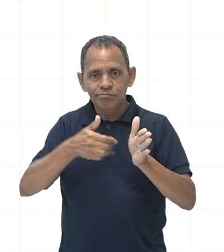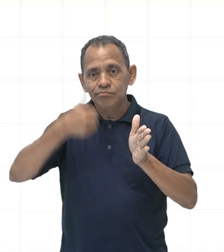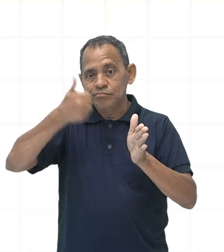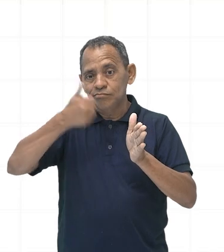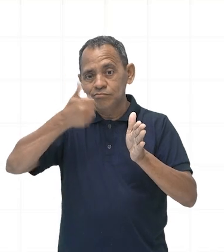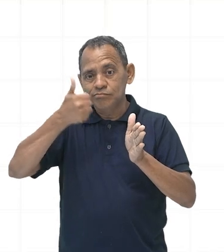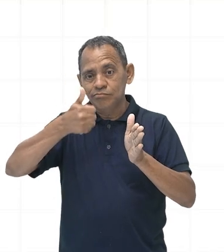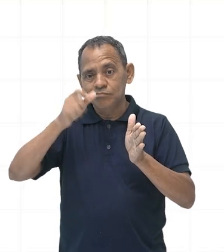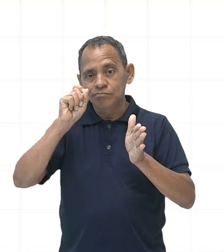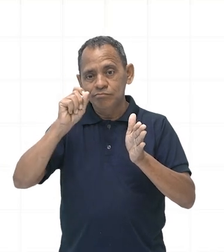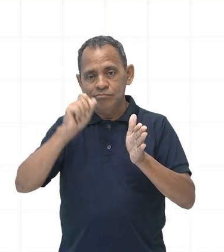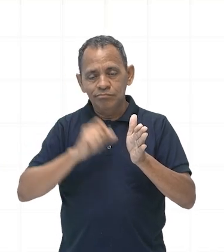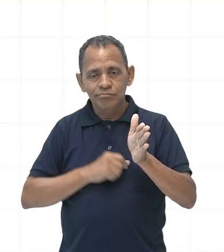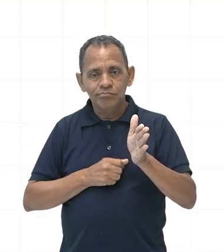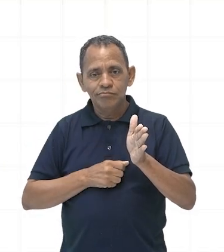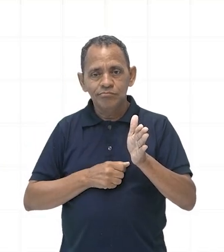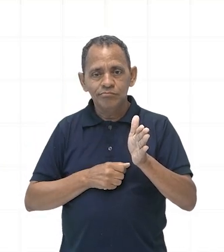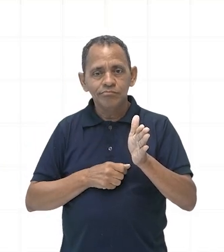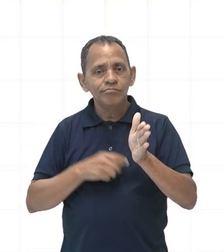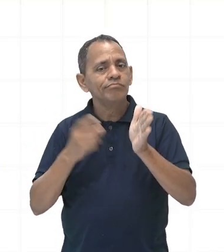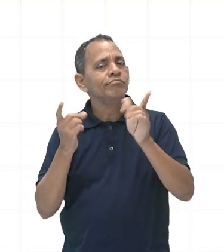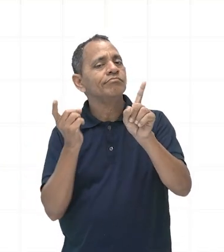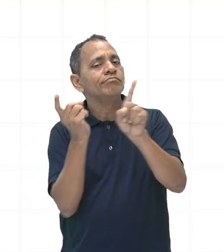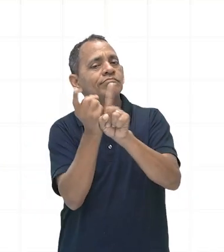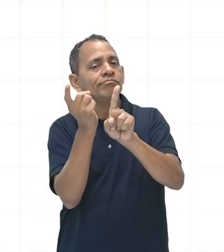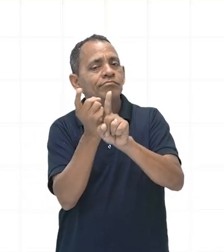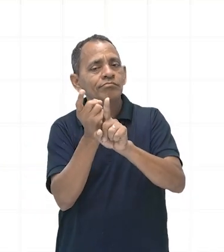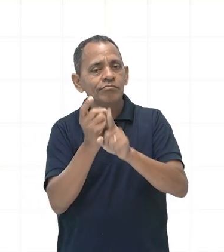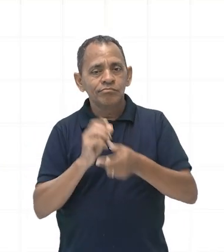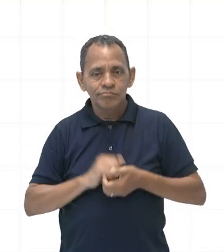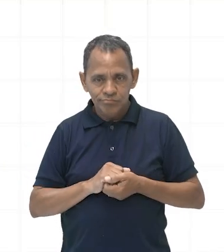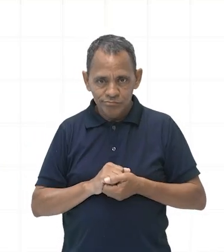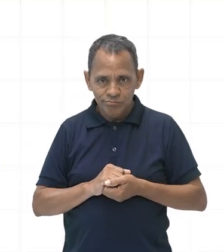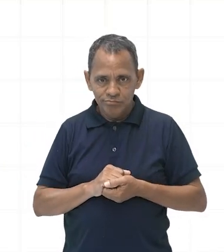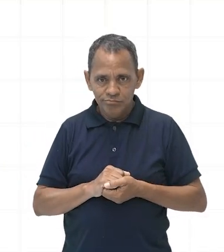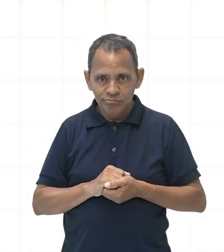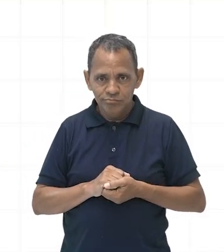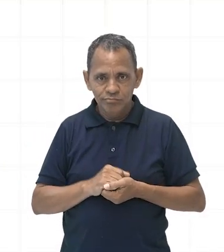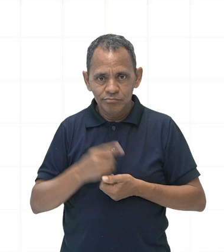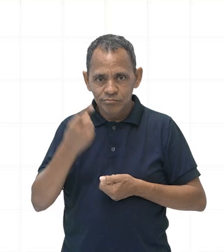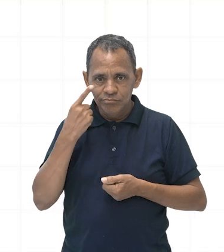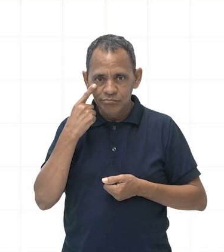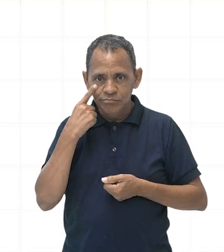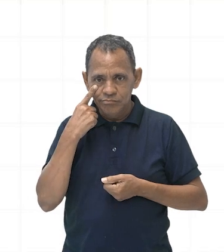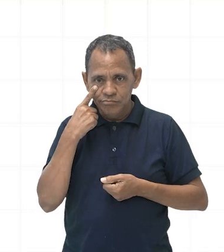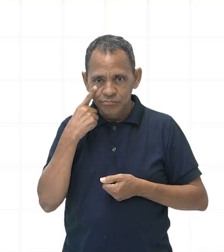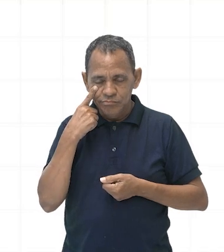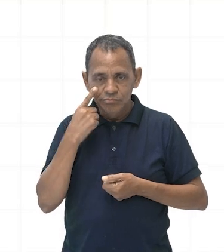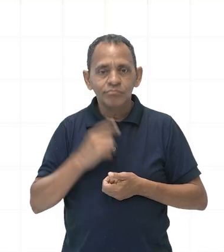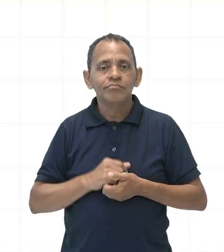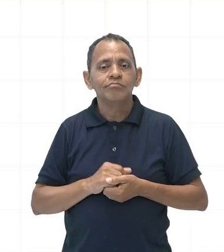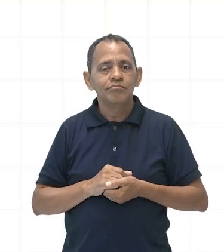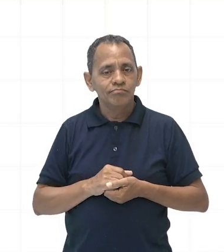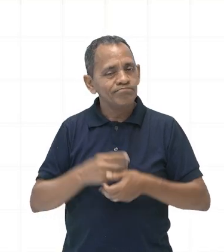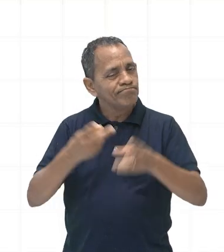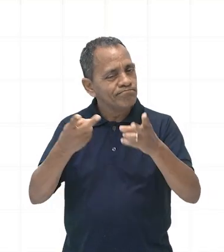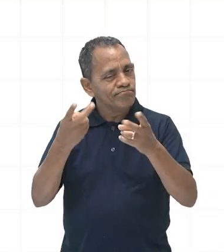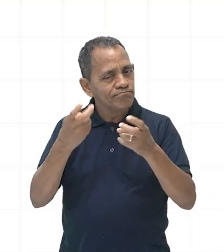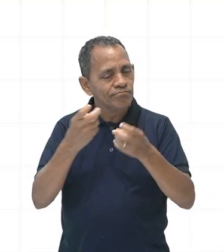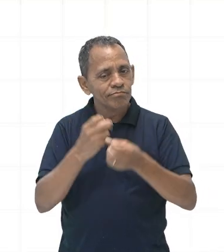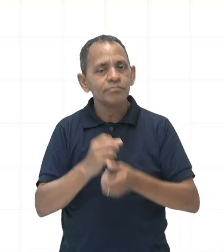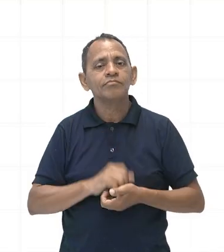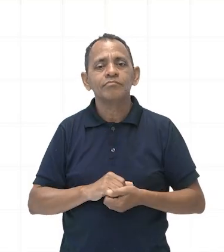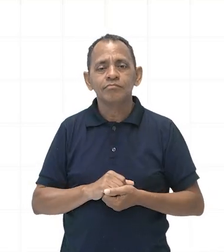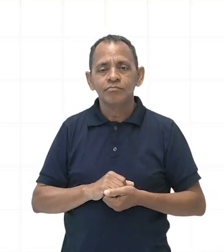O primeiro passo é a gente identificar as grandezas. Então, observando na questão, a gente consegue